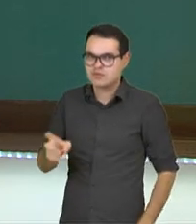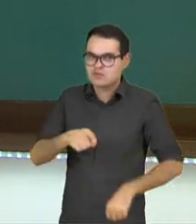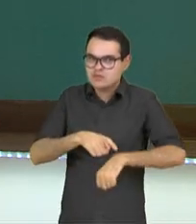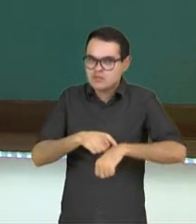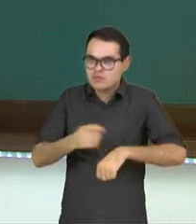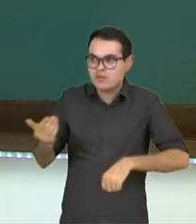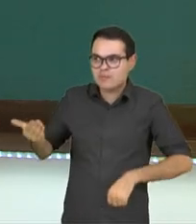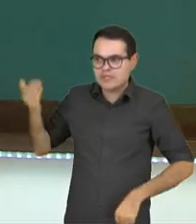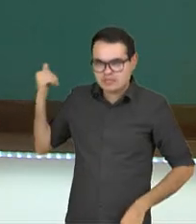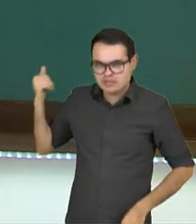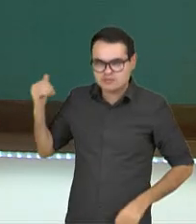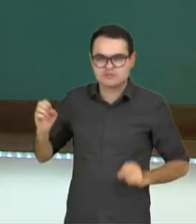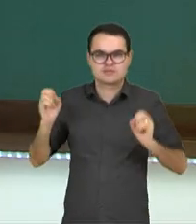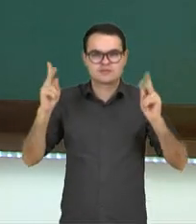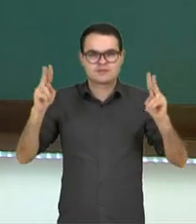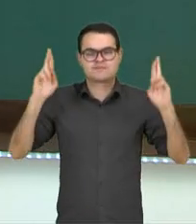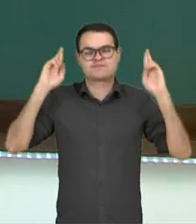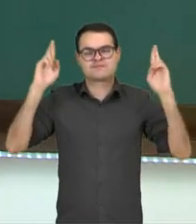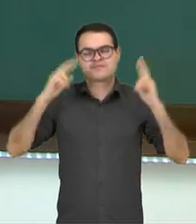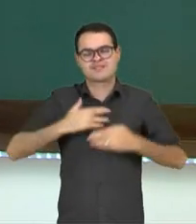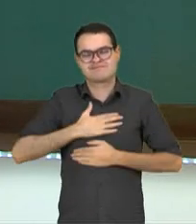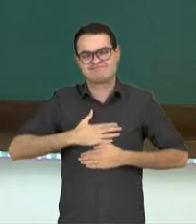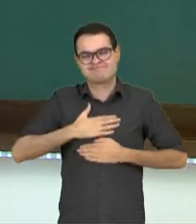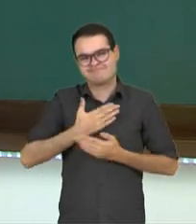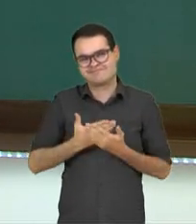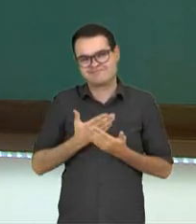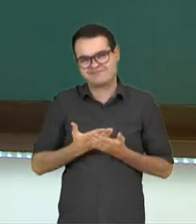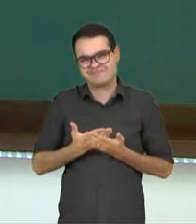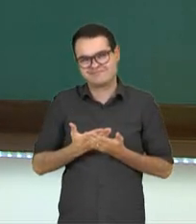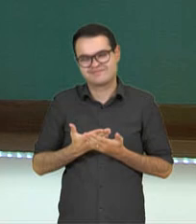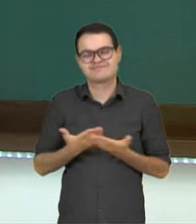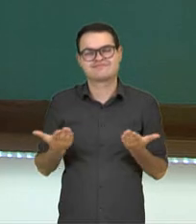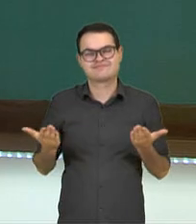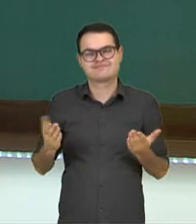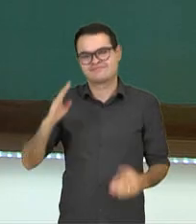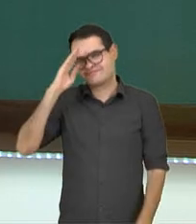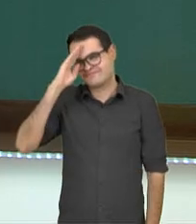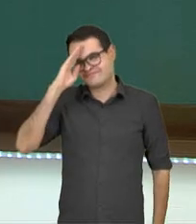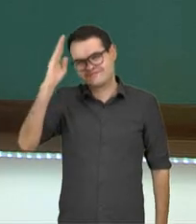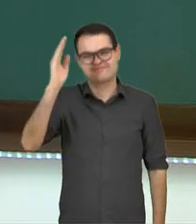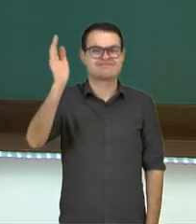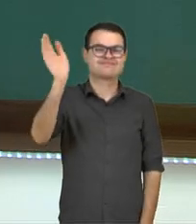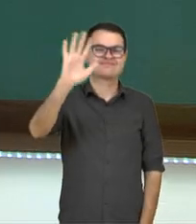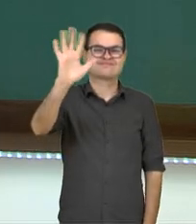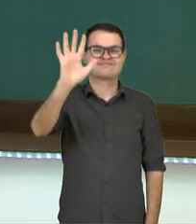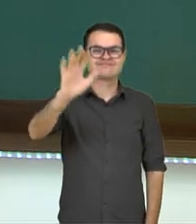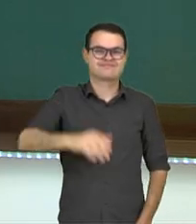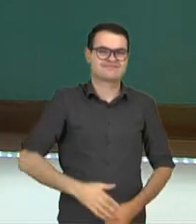ok? Então, espero que vocês tenham gostado desta aula e até a próxima.